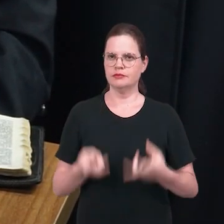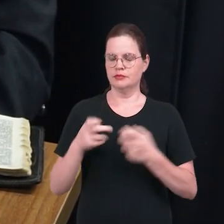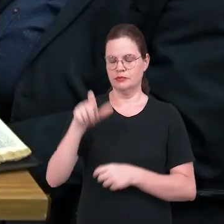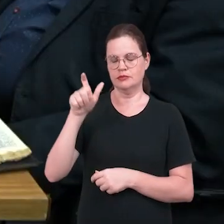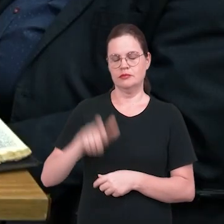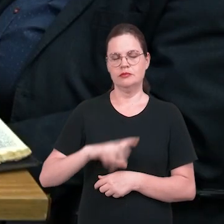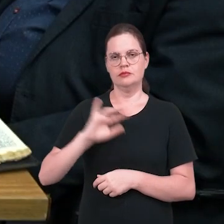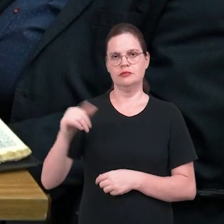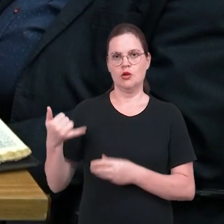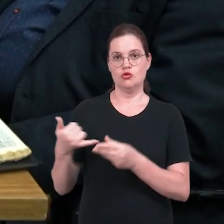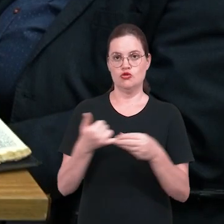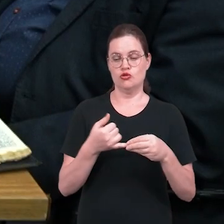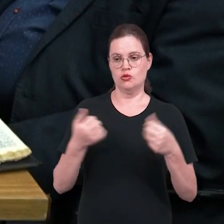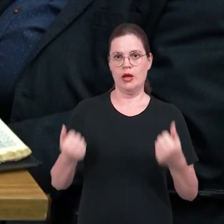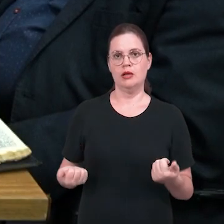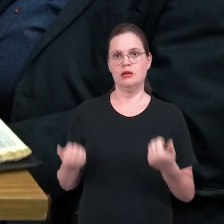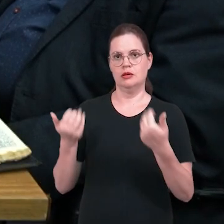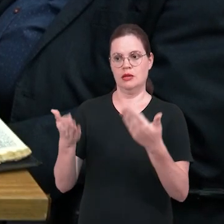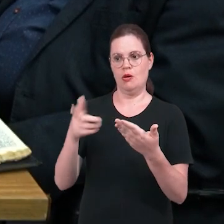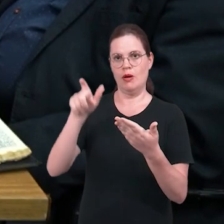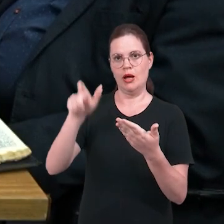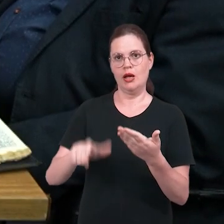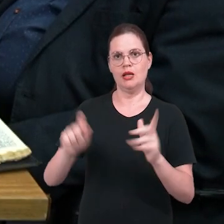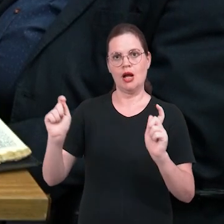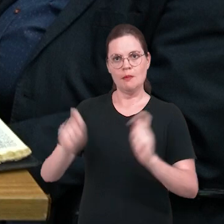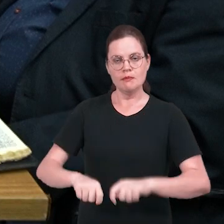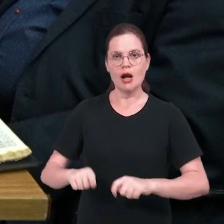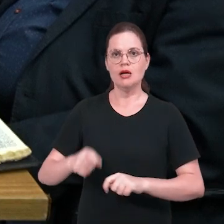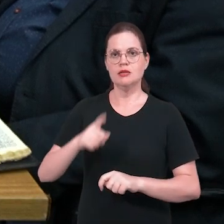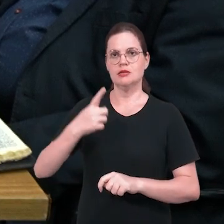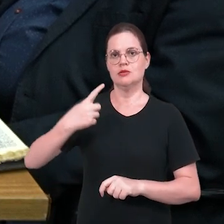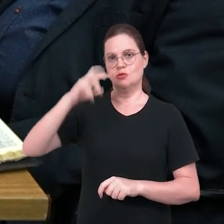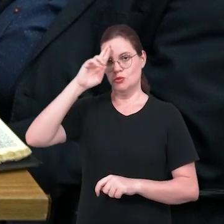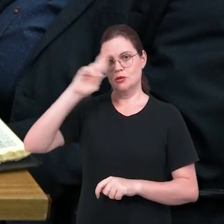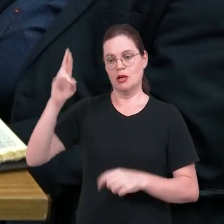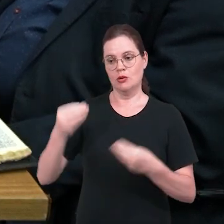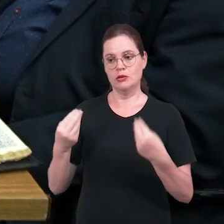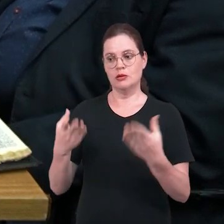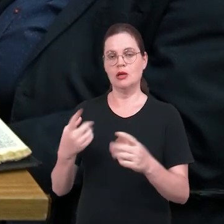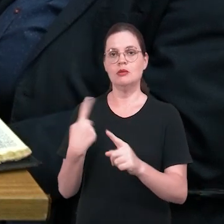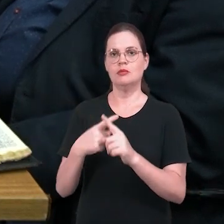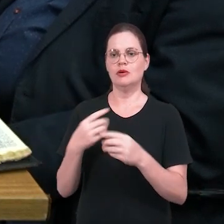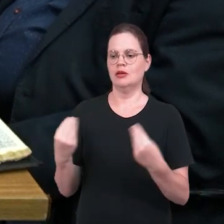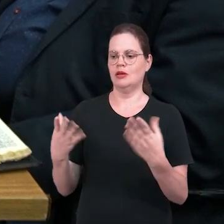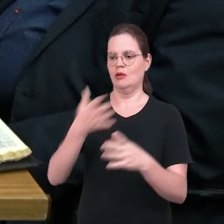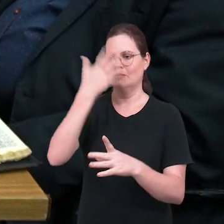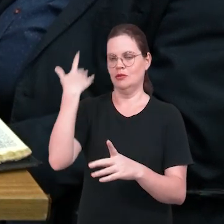capacitação que o Senhor dá através do Espírito Santo, né? Ou seja, mostrando que a